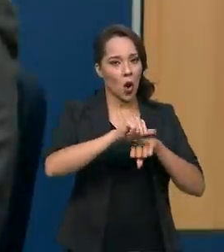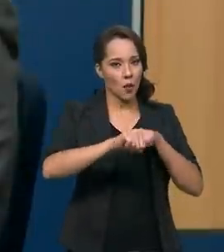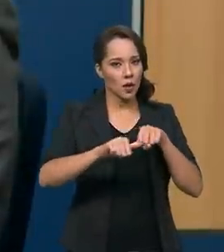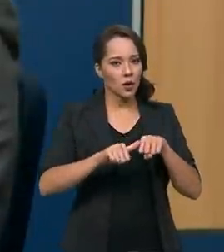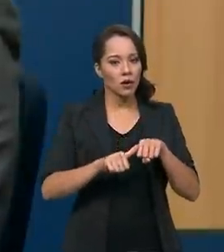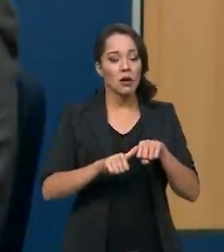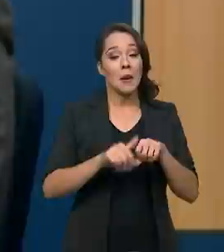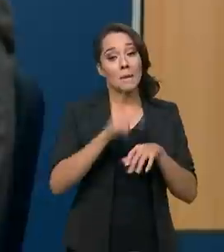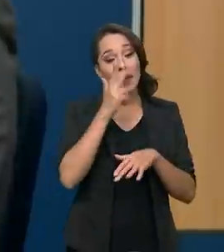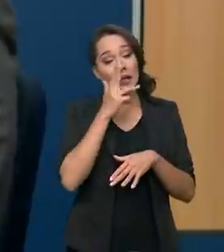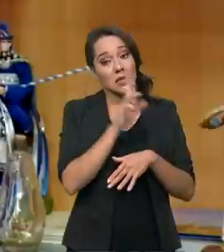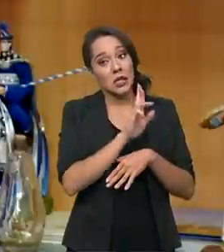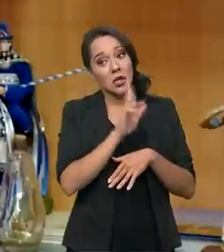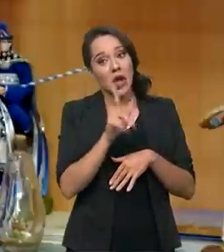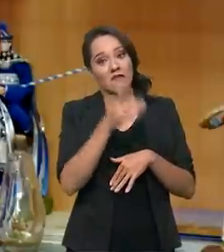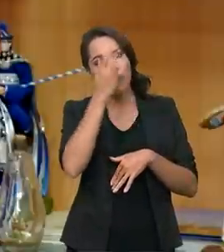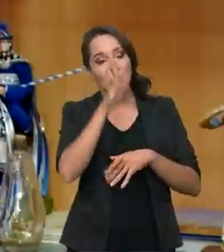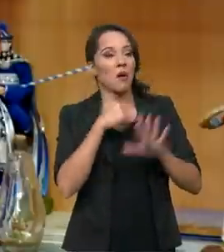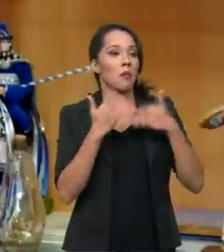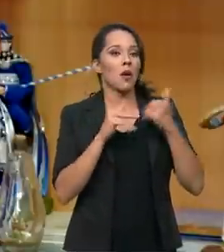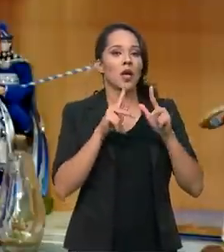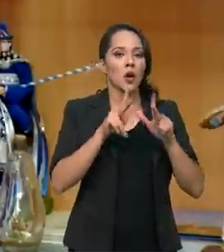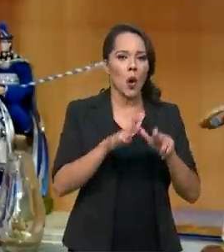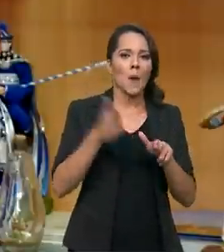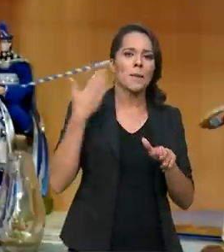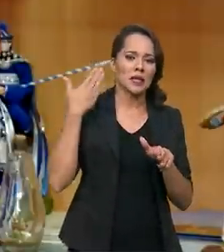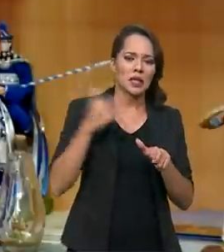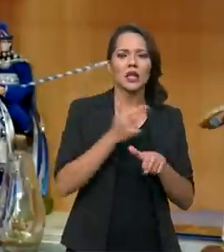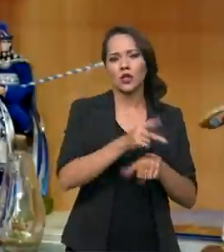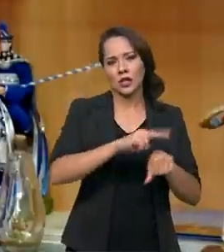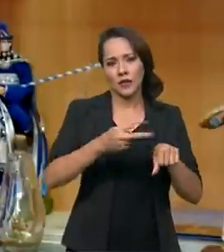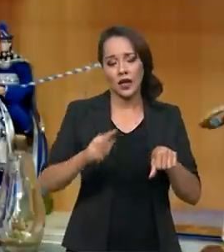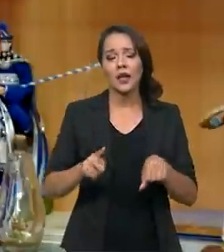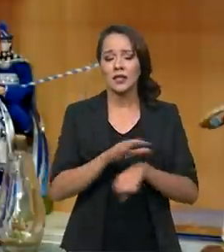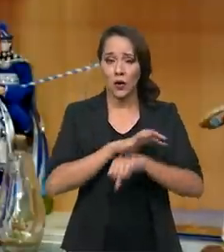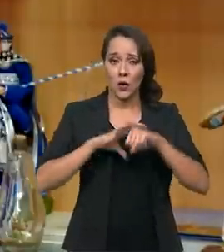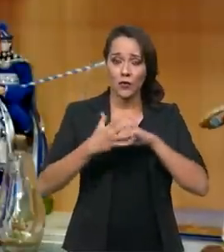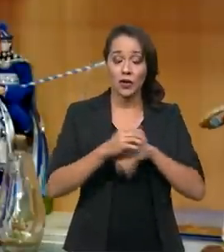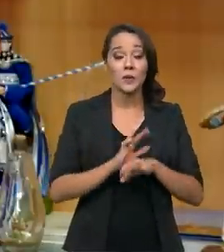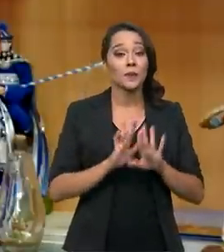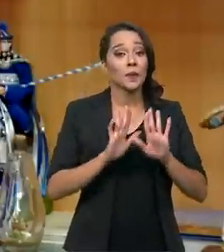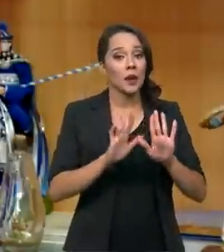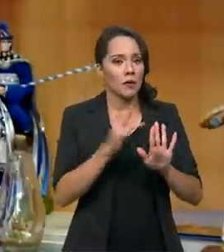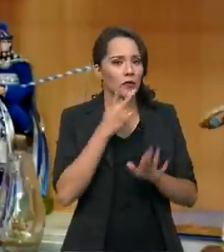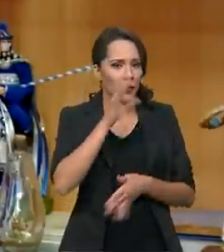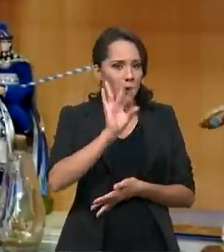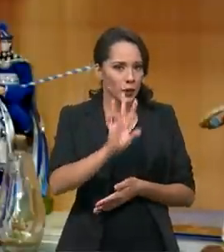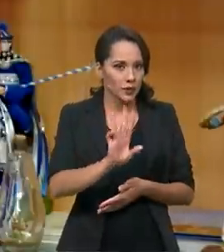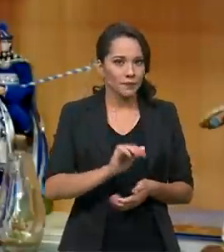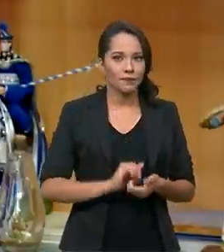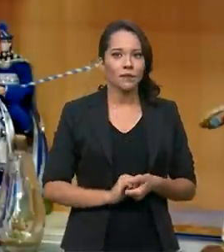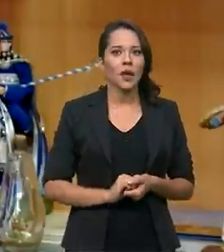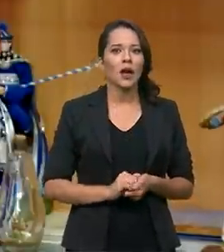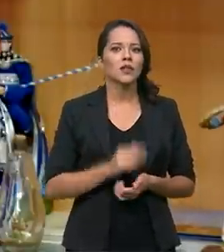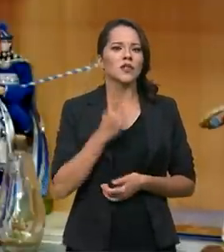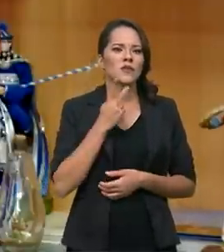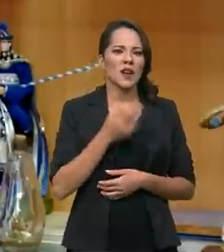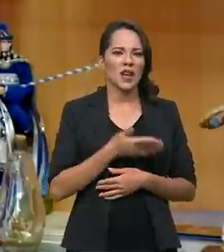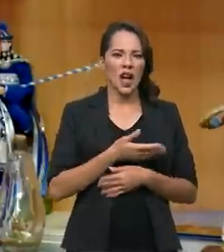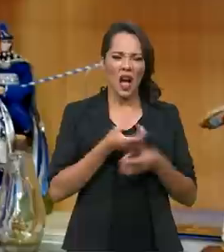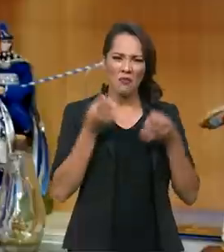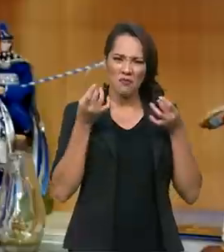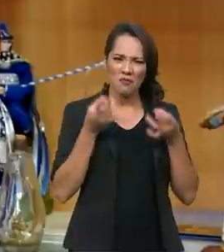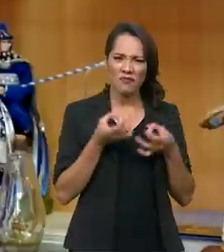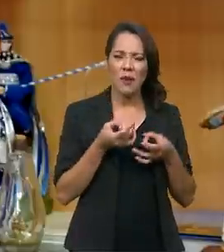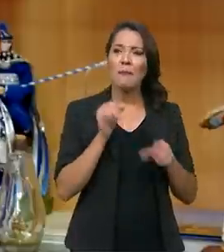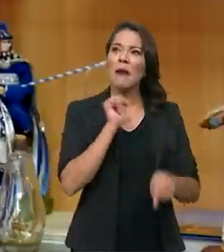o mico ela não é tão letal como as outras variantes da covilhã e agora eu dizer uma coisa a gente vai deixar de viver